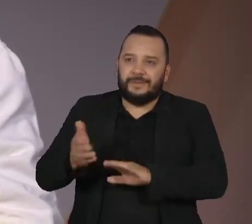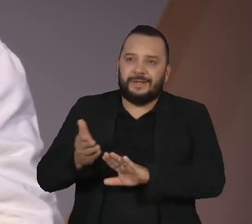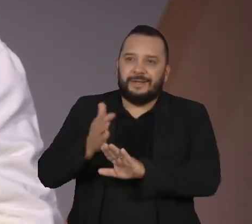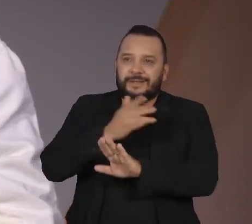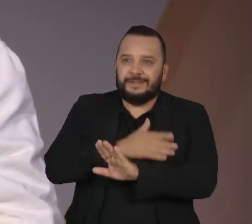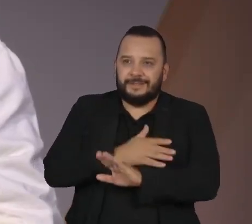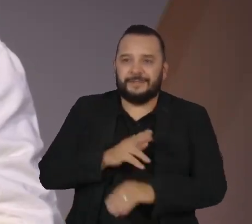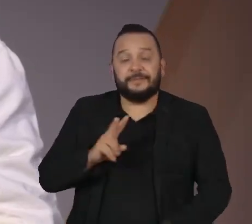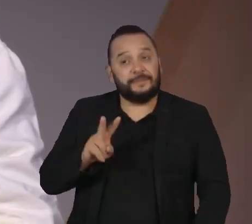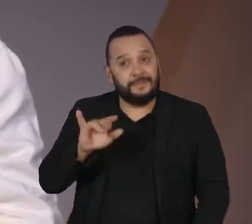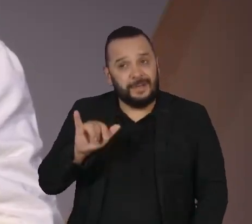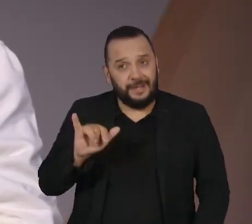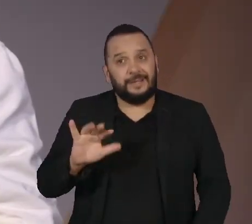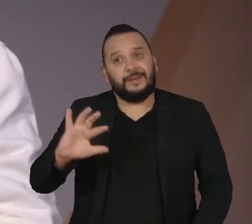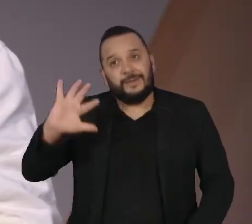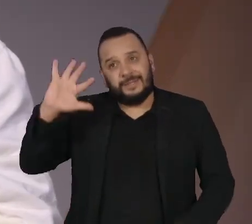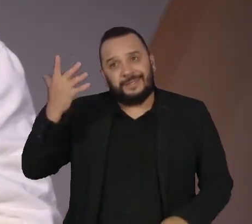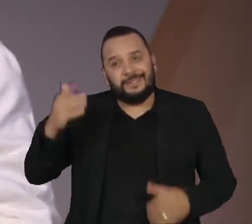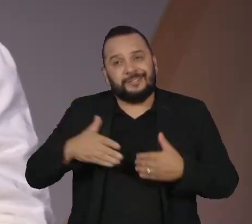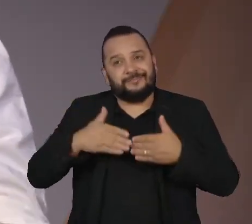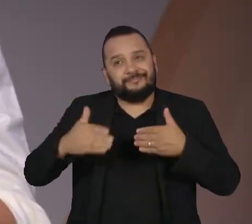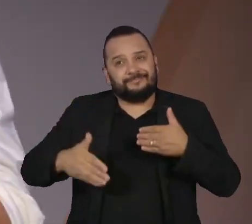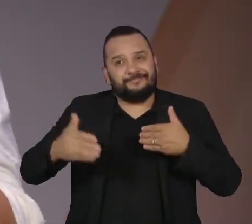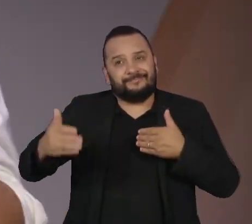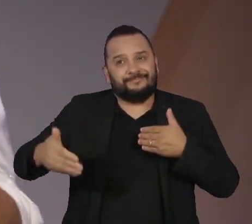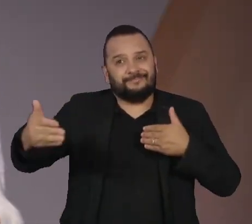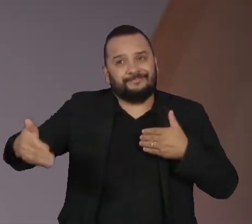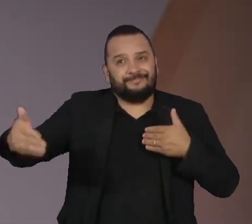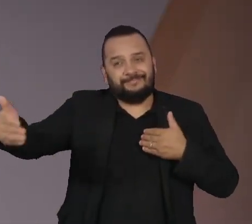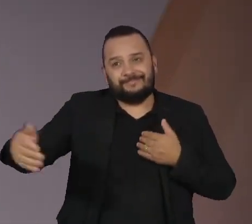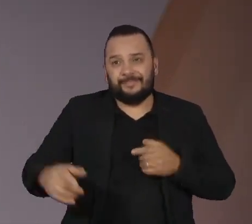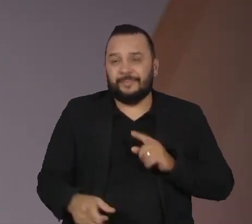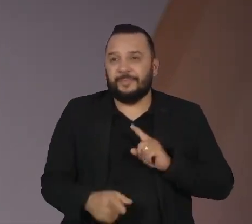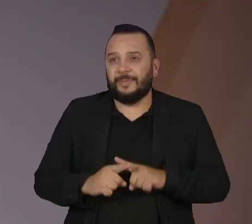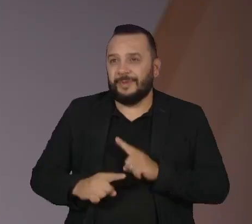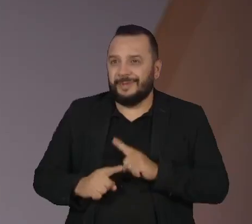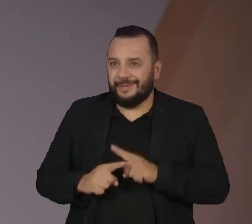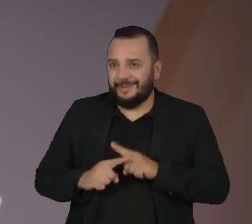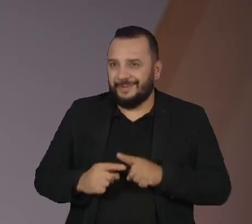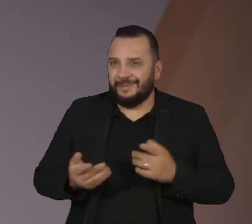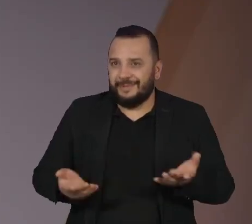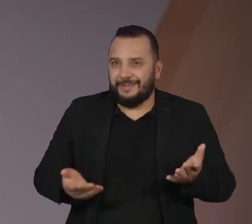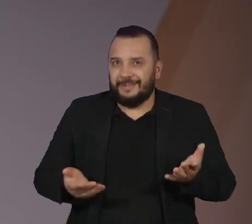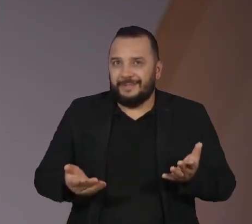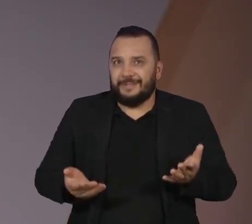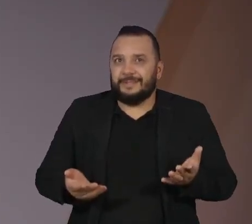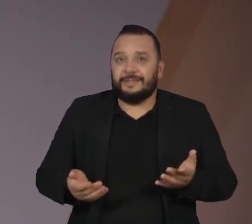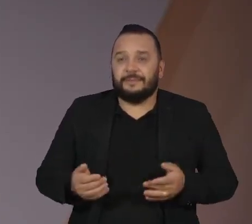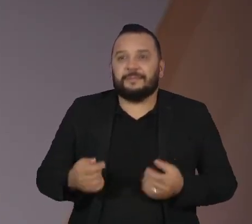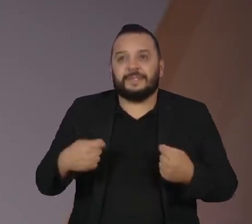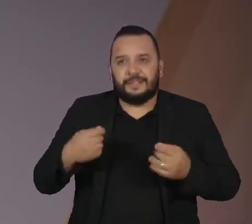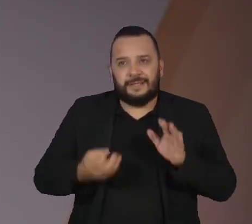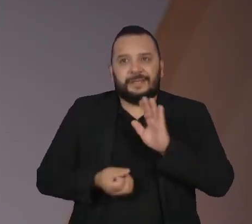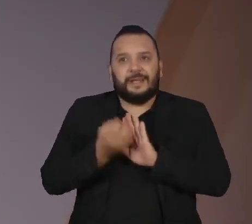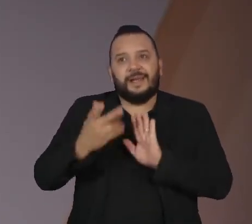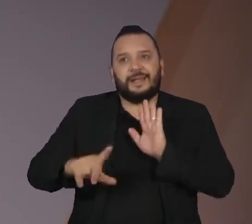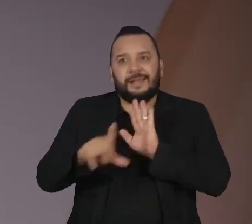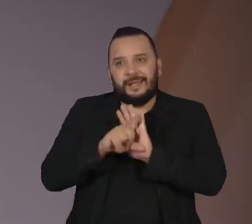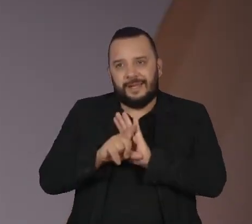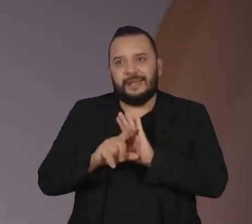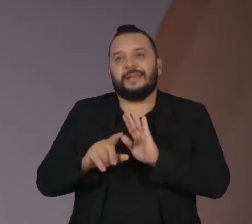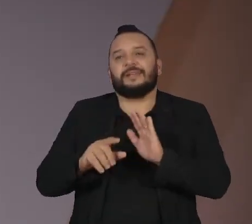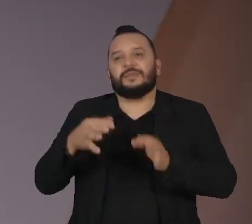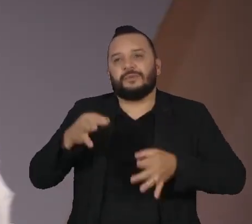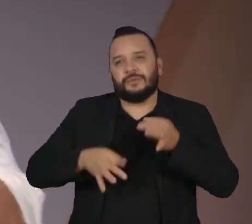casos parecidos daqui para frente, né? Porque a lógica toda, se não houver uma regulamentação forte da